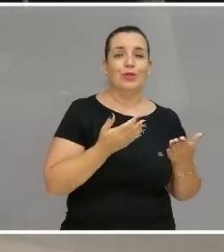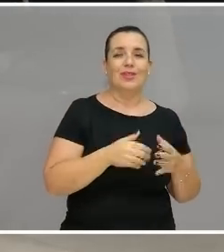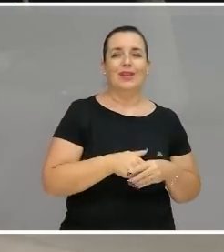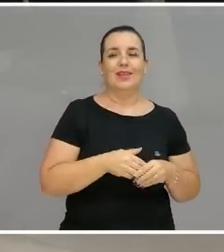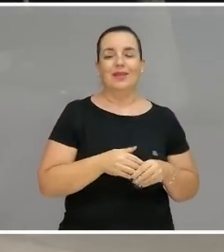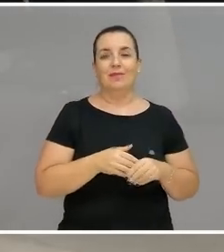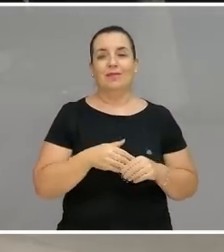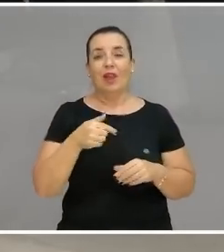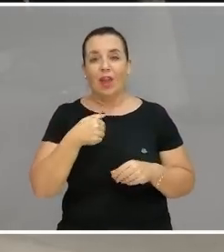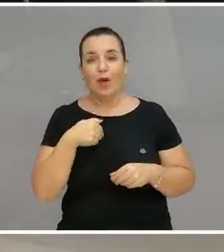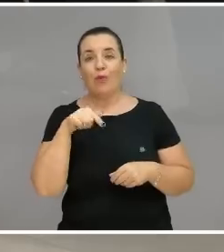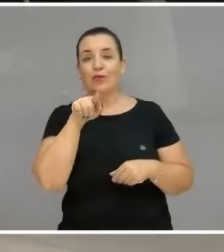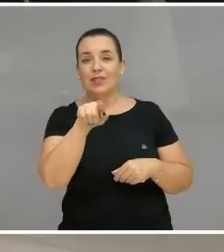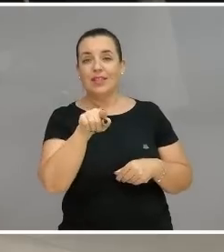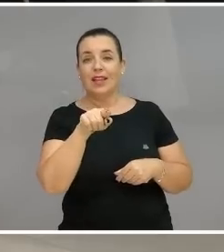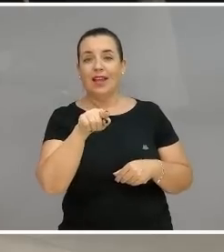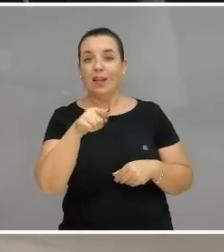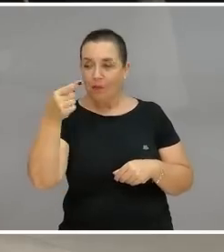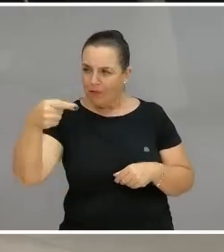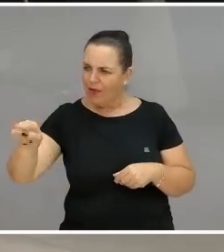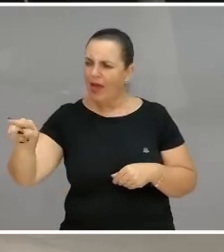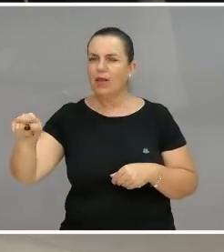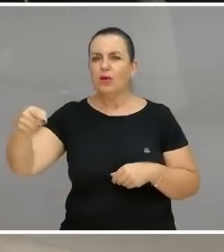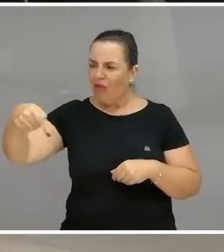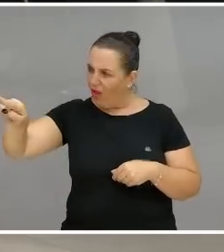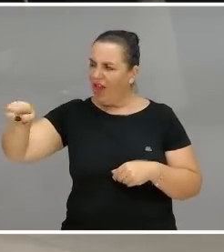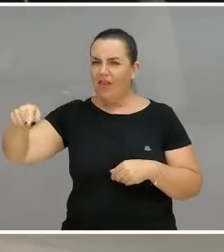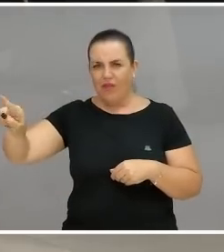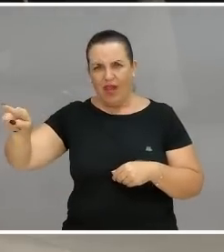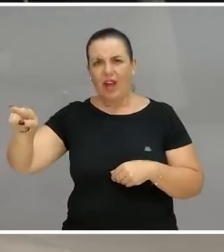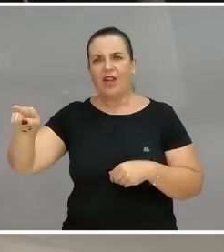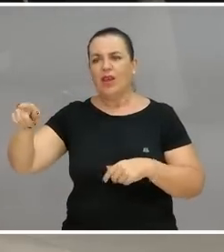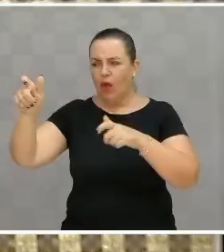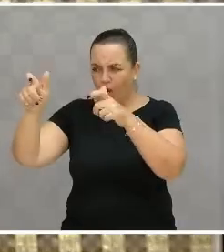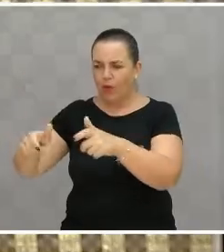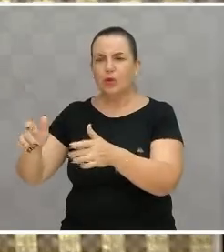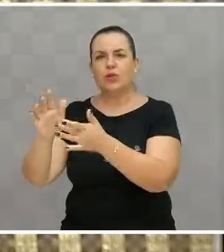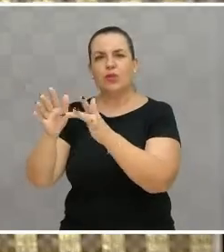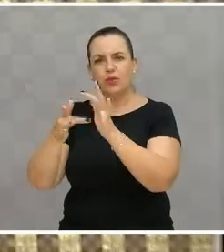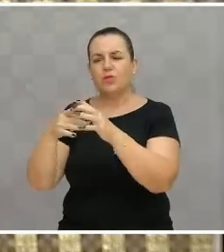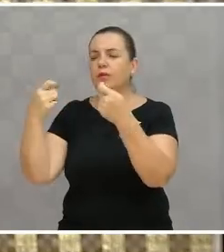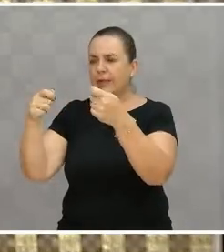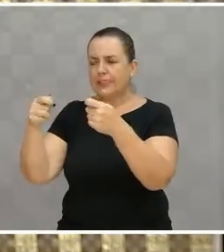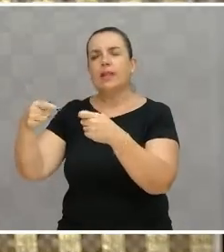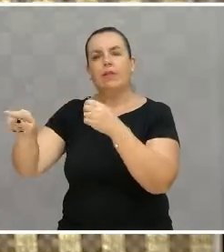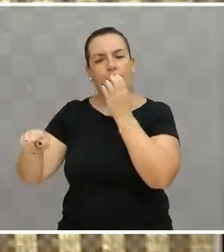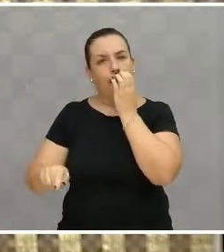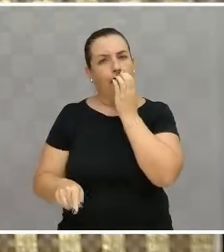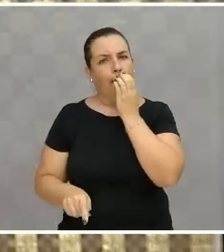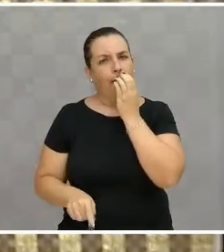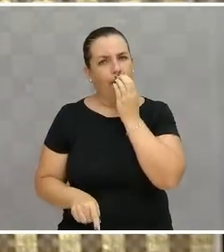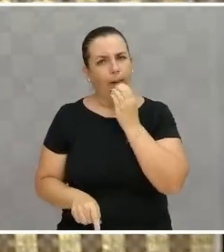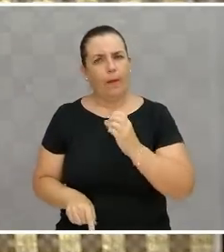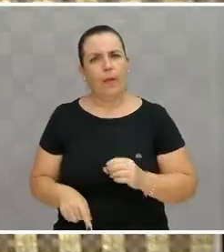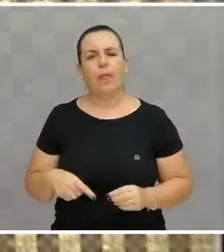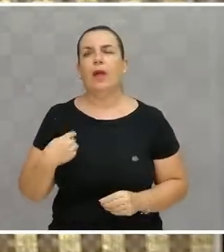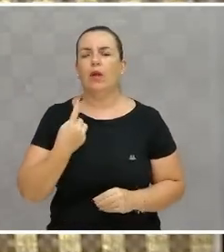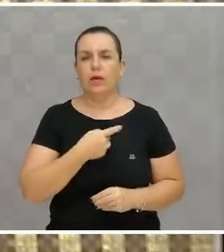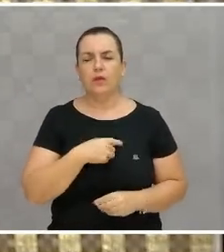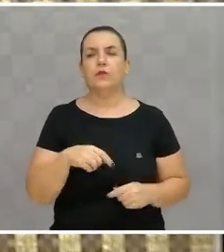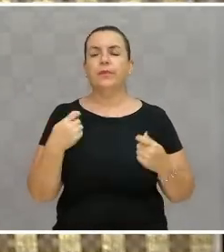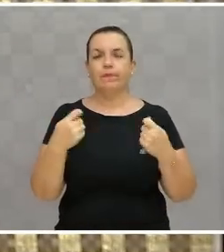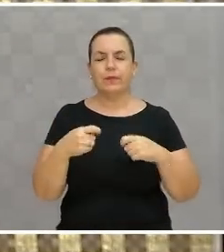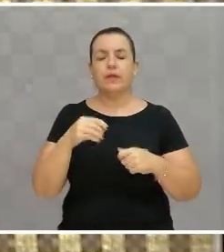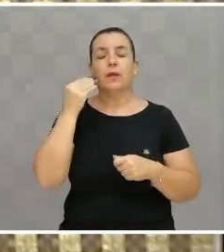Nós, eu e você, somos enviados a ir onde Jesus tinha que ir. Nós somos enviados, e aqui você tem que